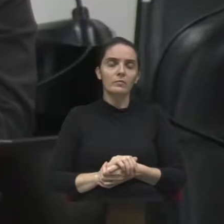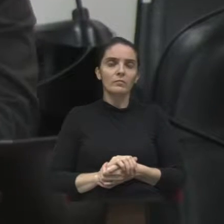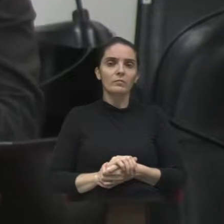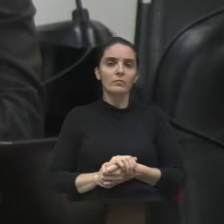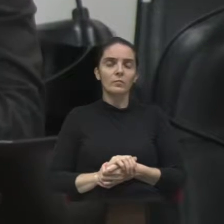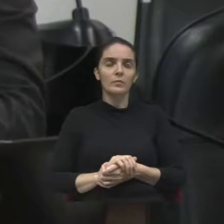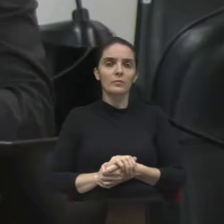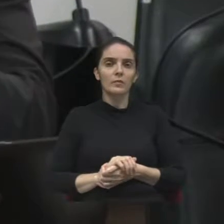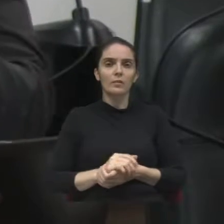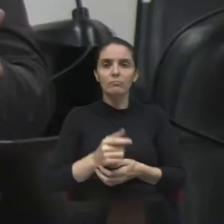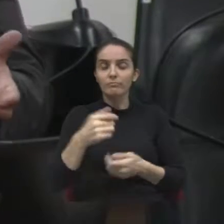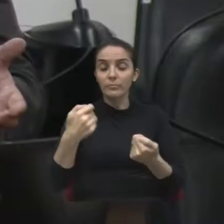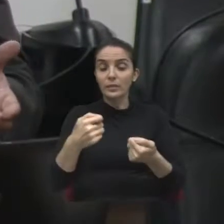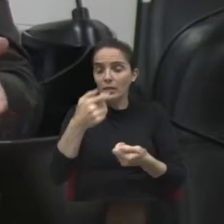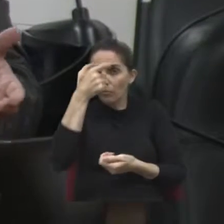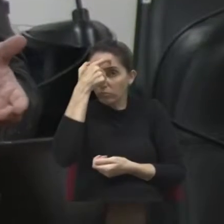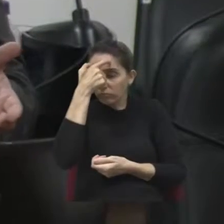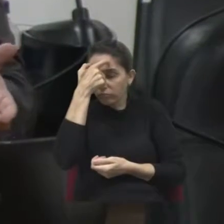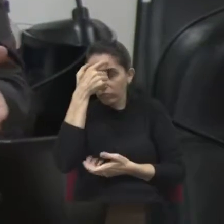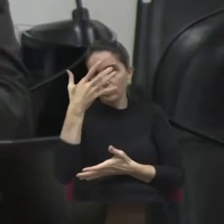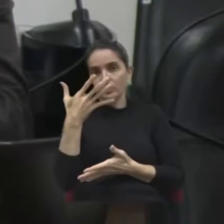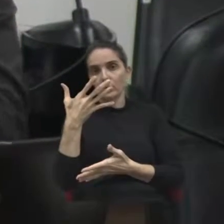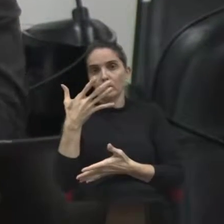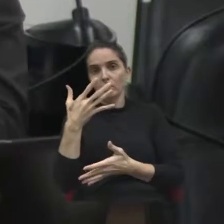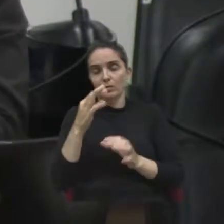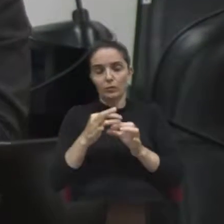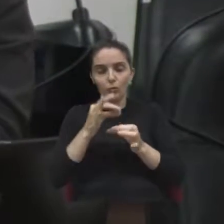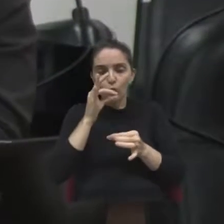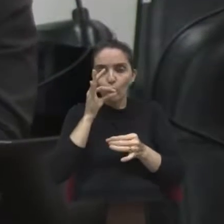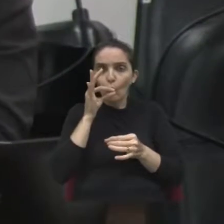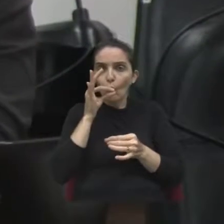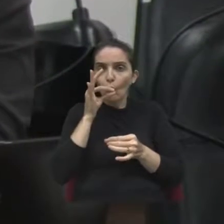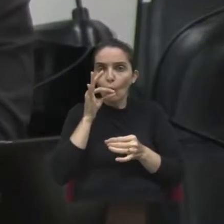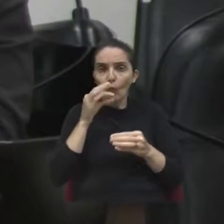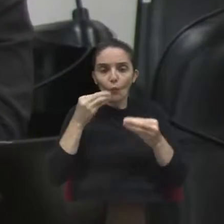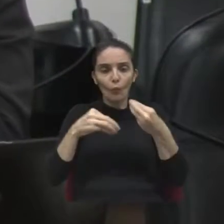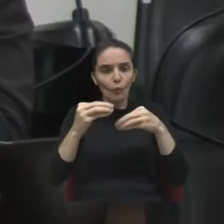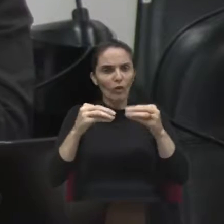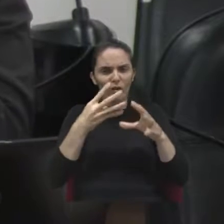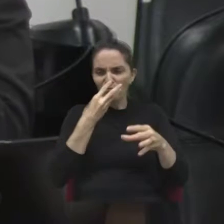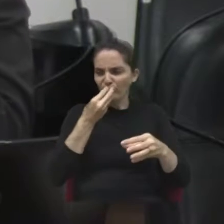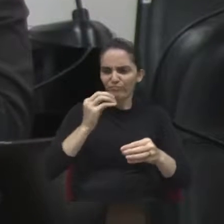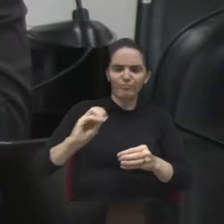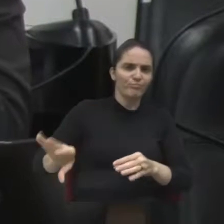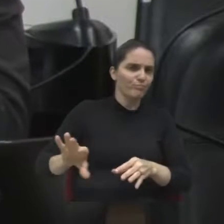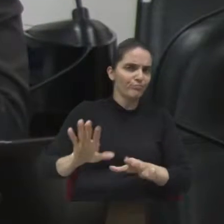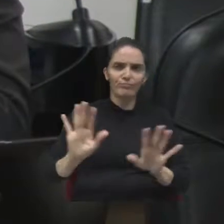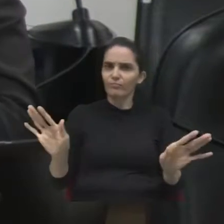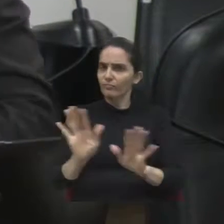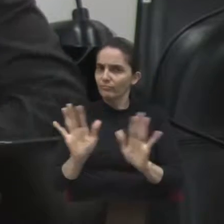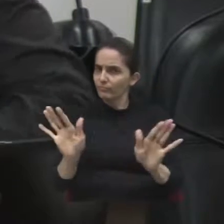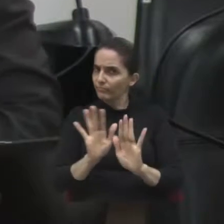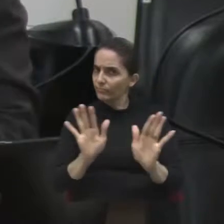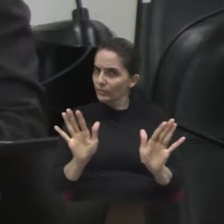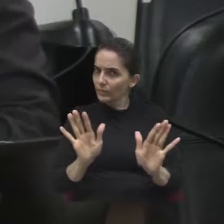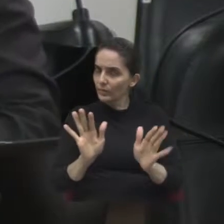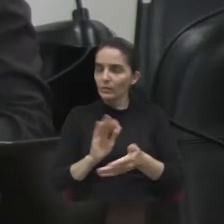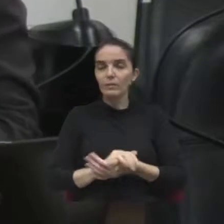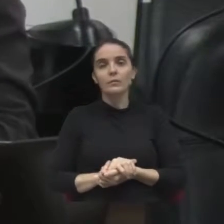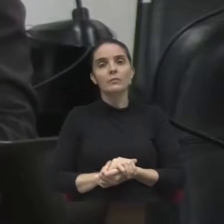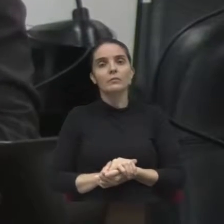conscientizando as pessoas para que deixem de utilizar do canudo. Então, eu vejo o que é